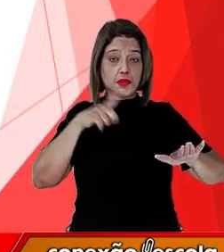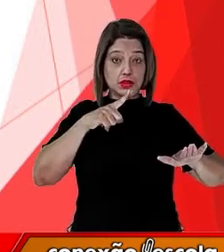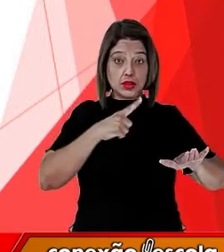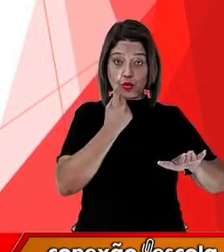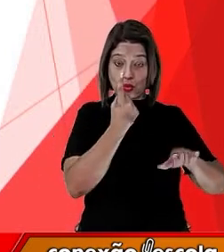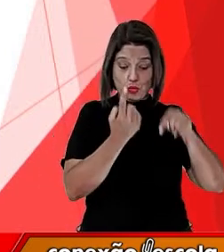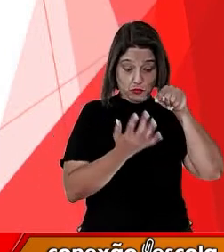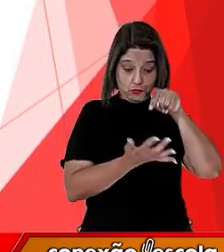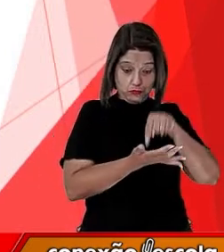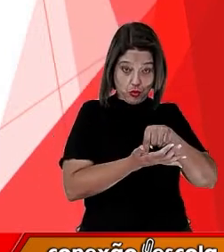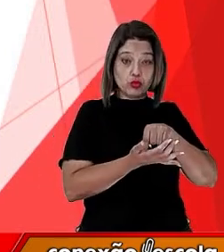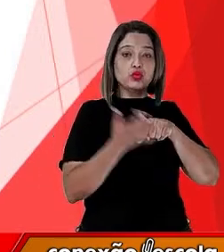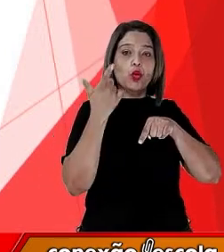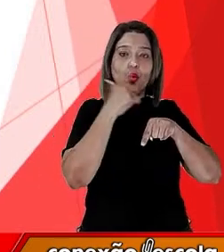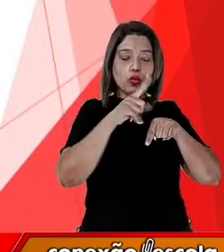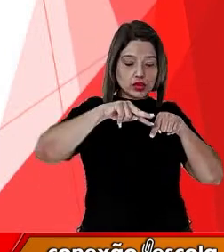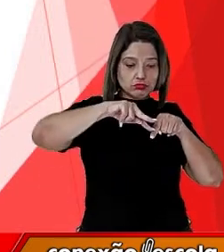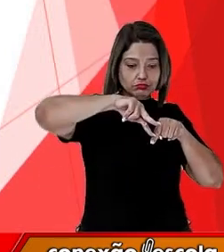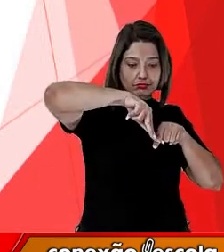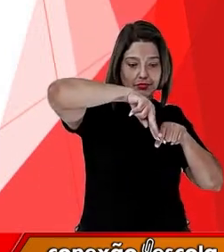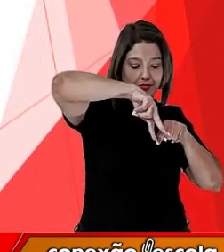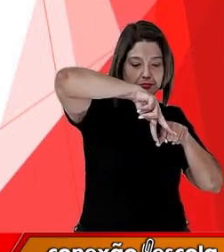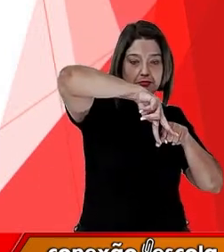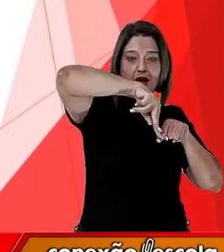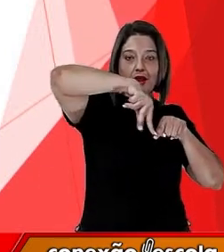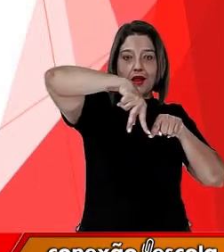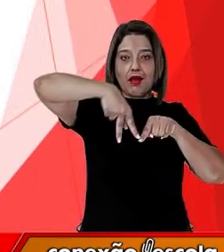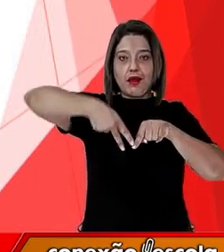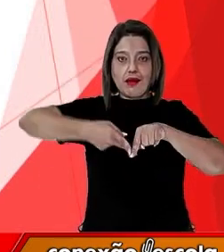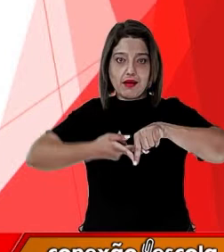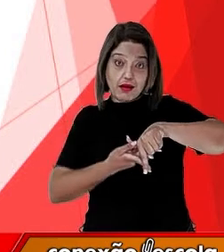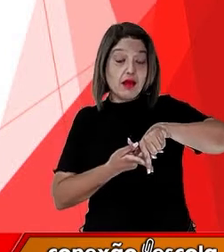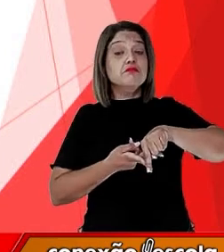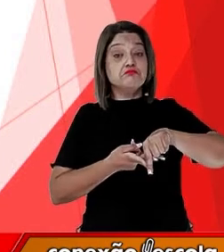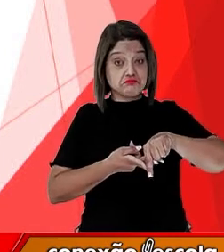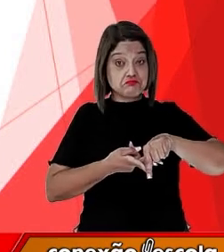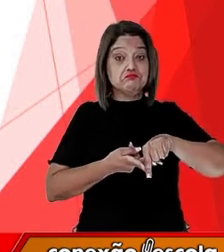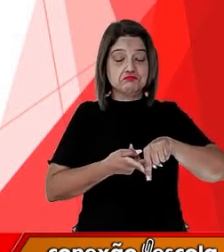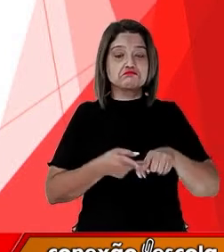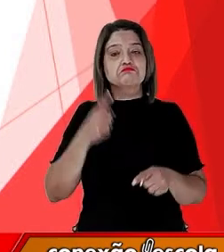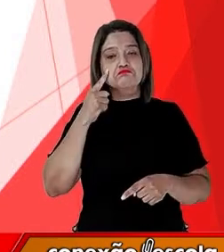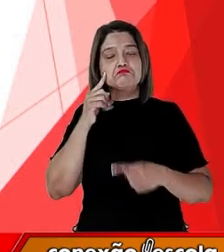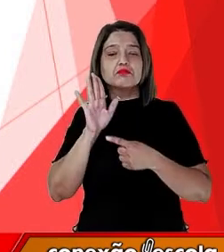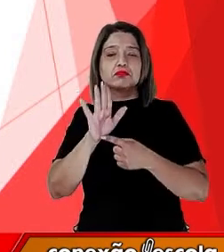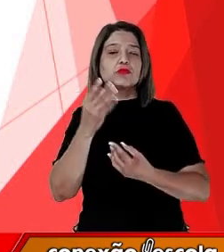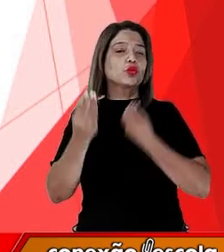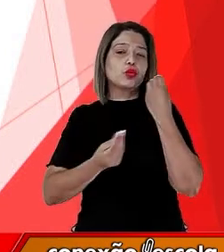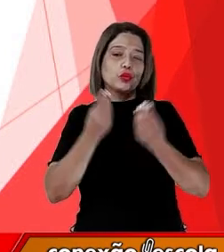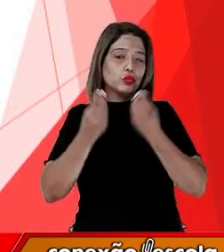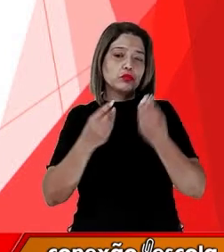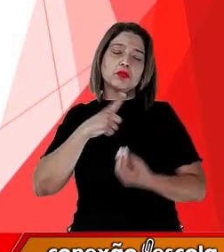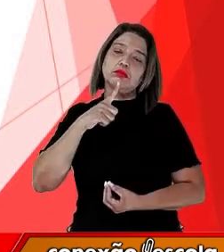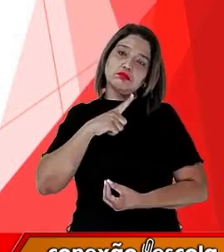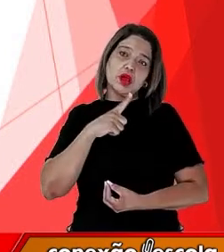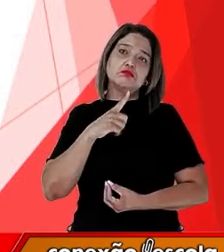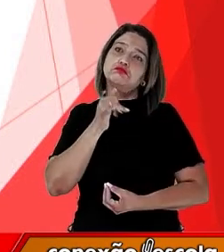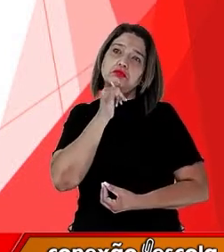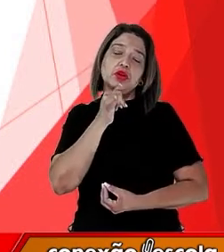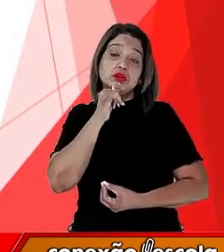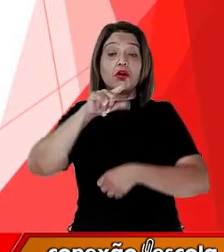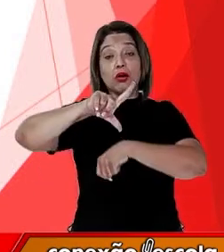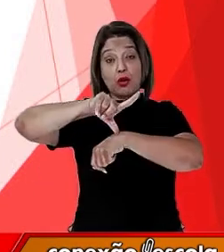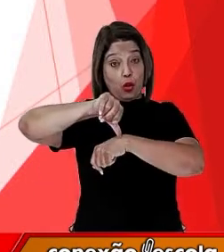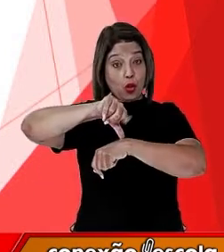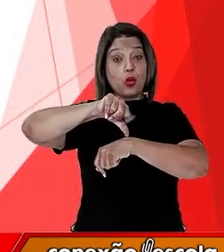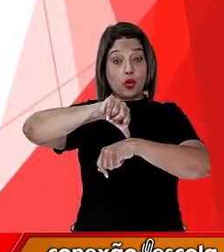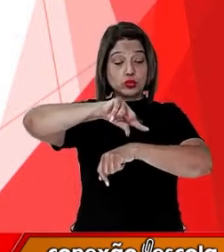de acordo com a medida de abertura de um ângulo e com sentido determinado. Rodando aí, você pode pensar no relógio, né,